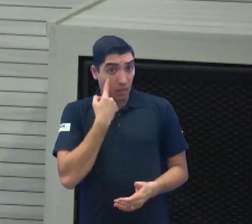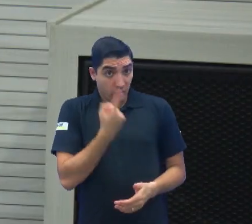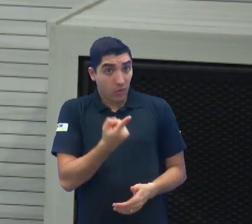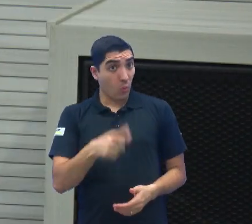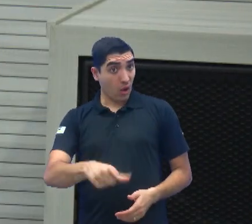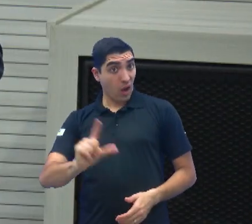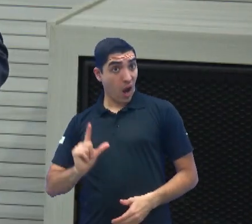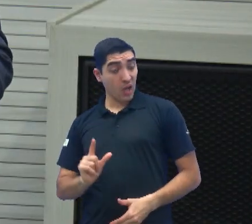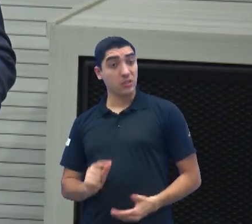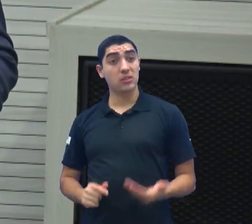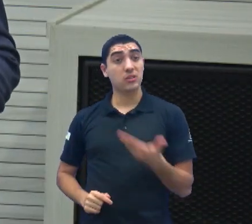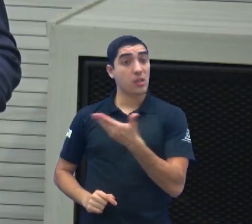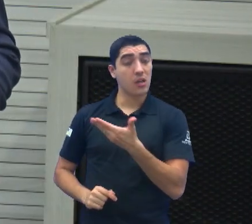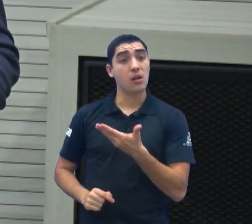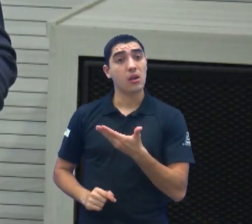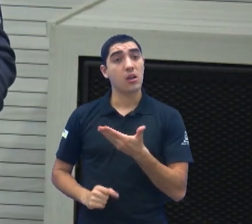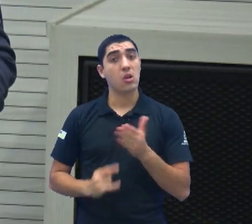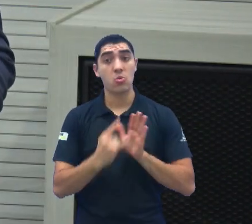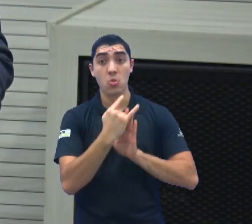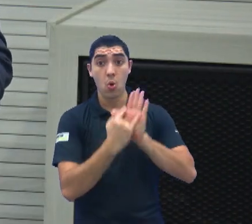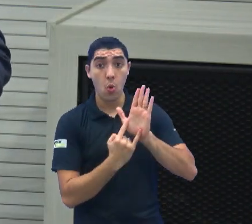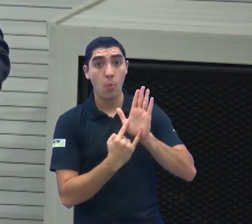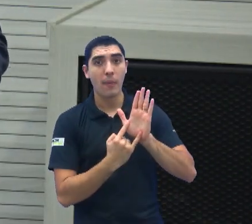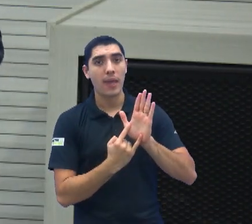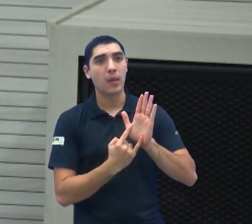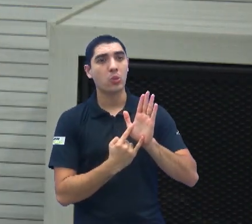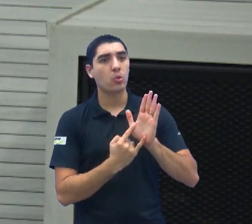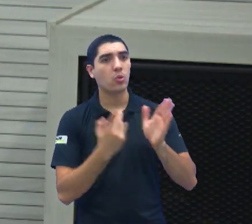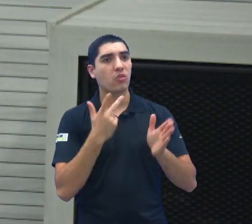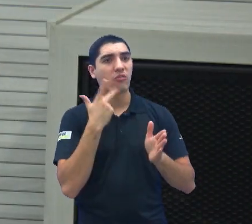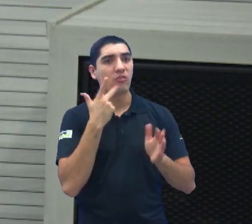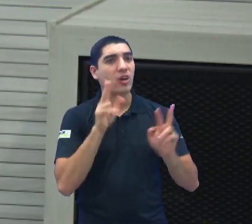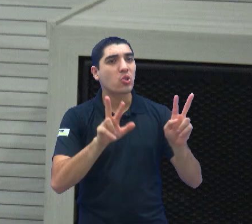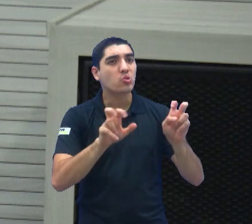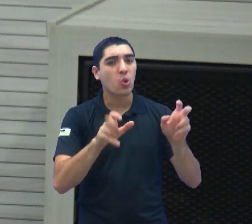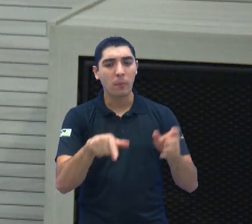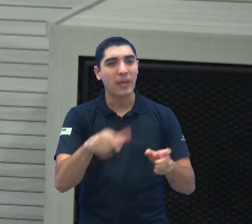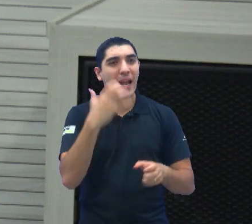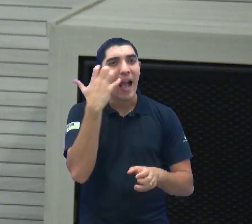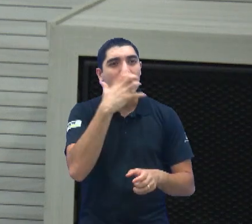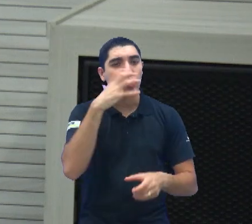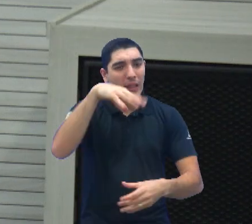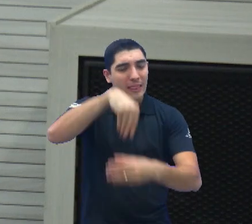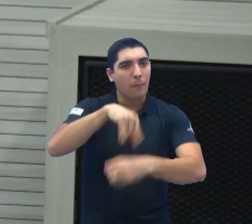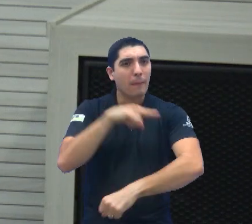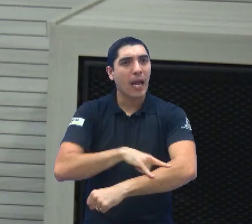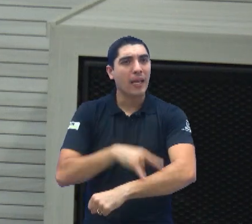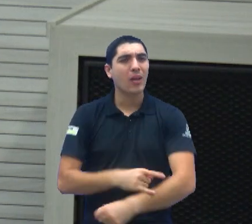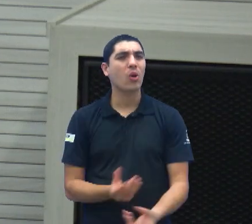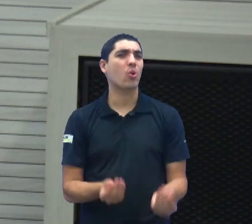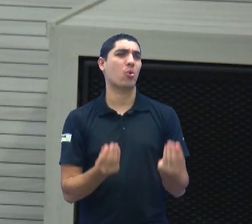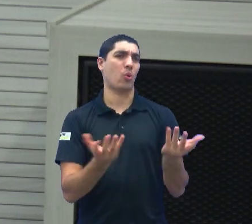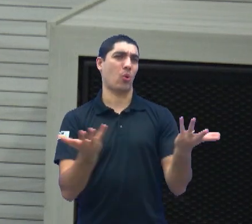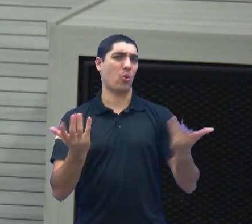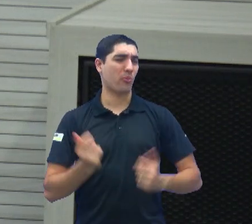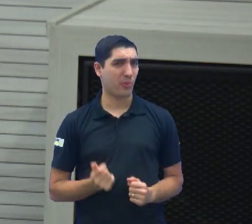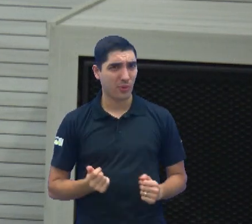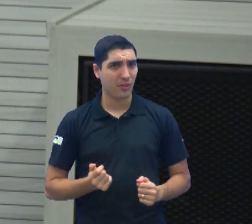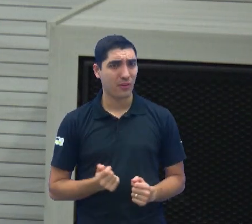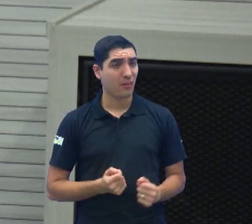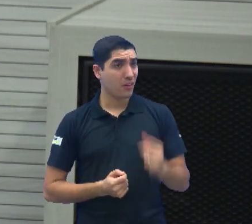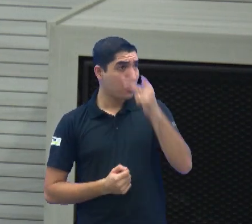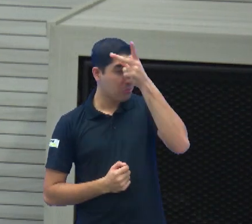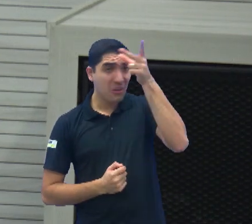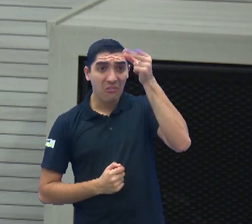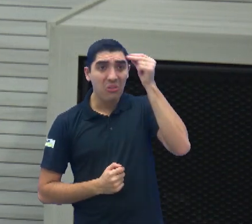um requerimento aprovado de que estão botando cachorro dentro do banheiro. É difícil da gente aceitar uma administração cujo